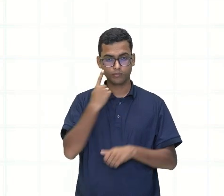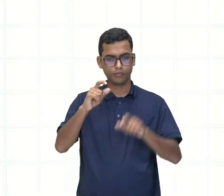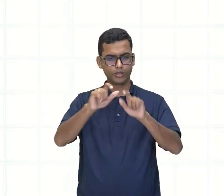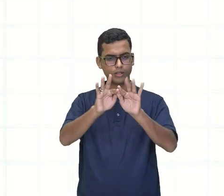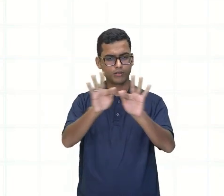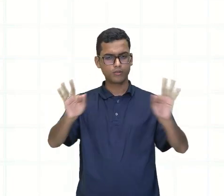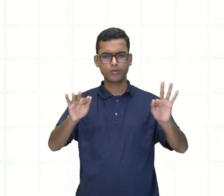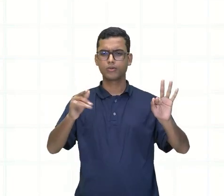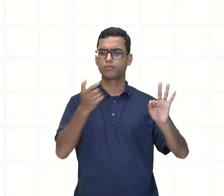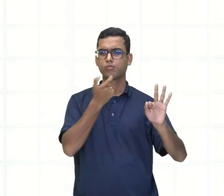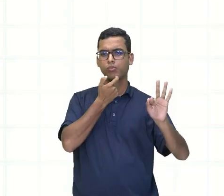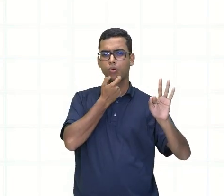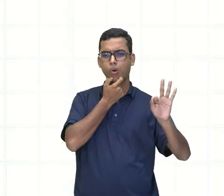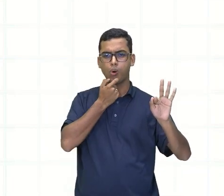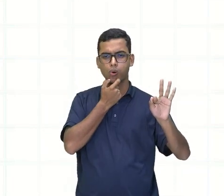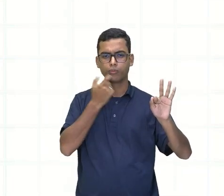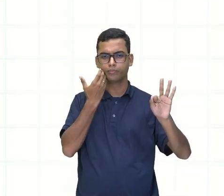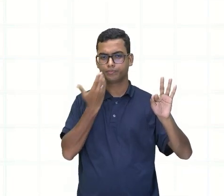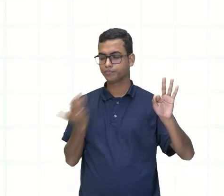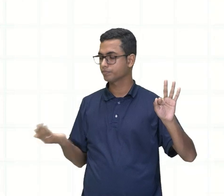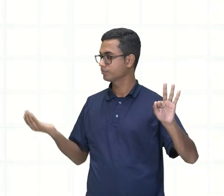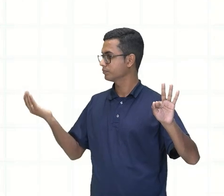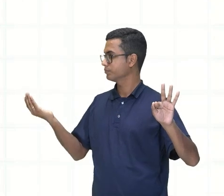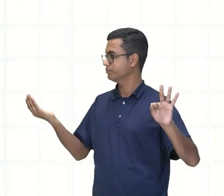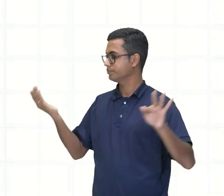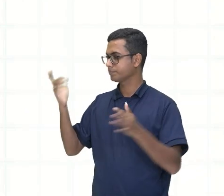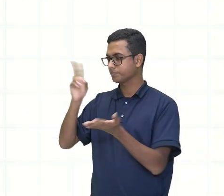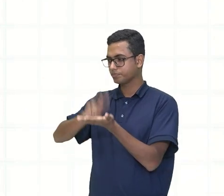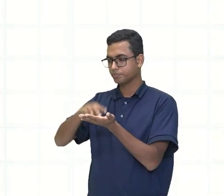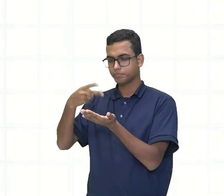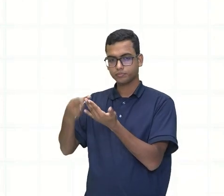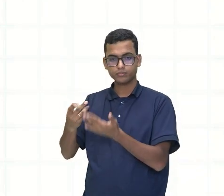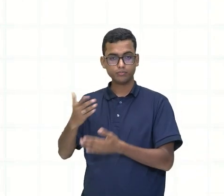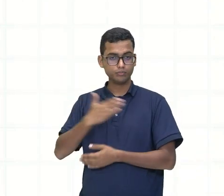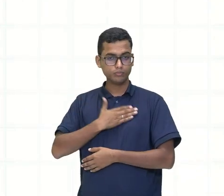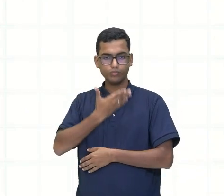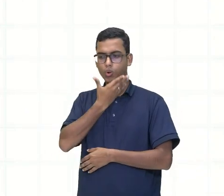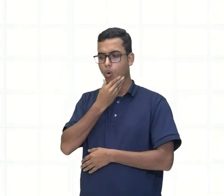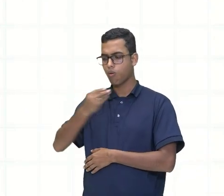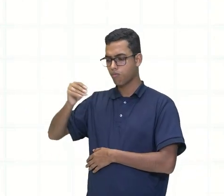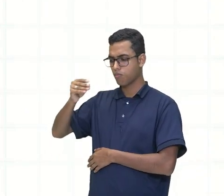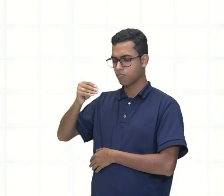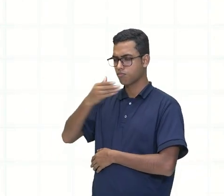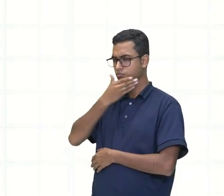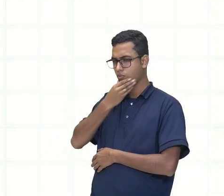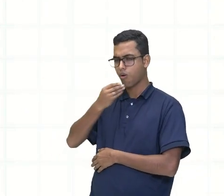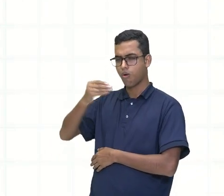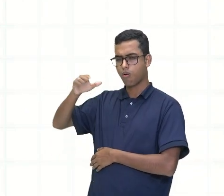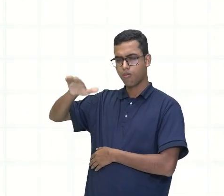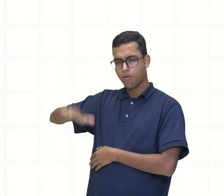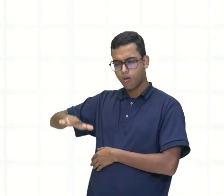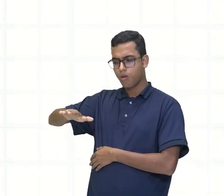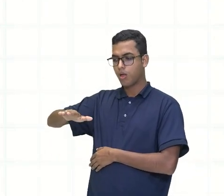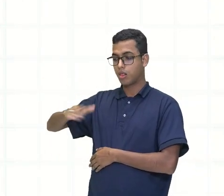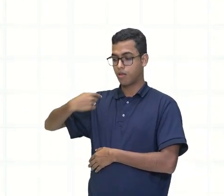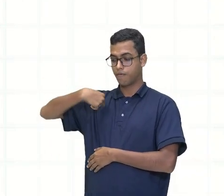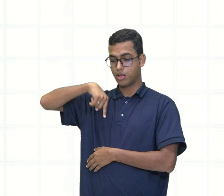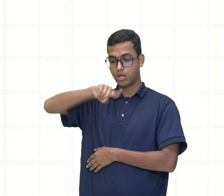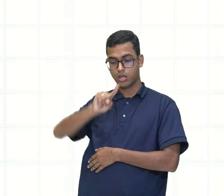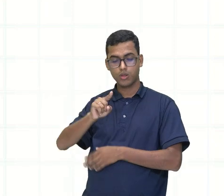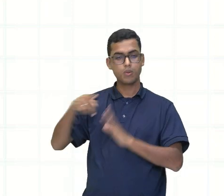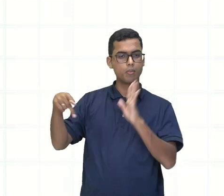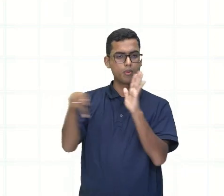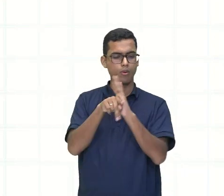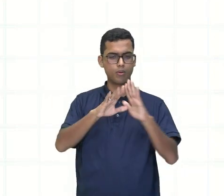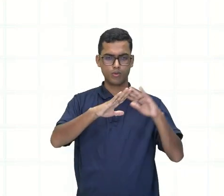ele estava indo para a escola como? By train, de trem. Quando que aconteceu isso? No mês